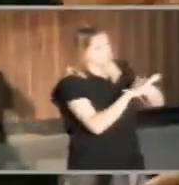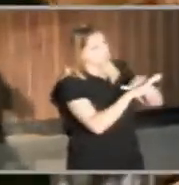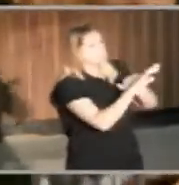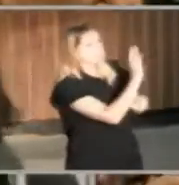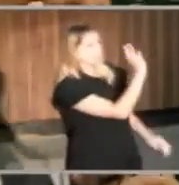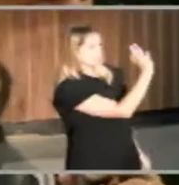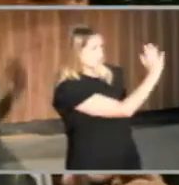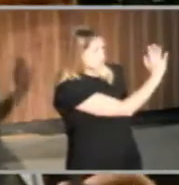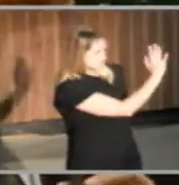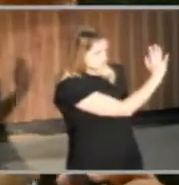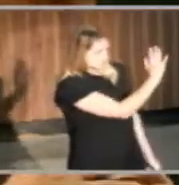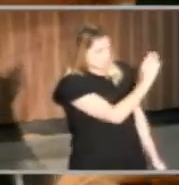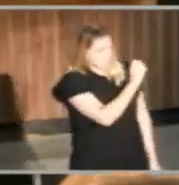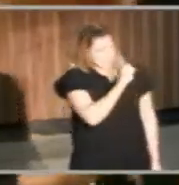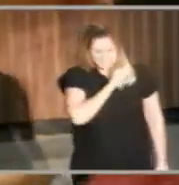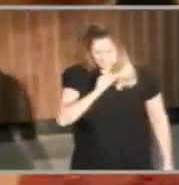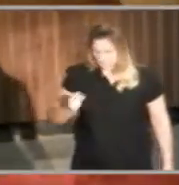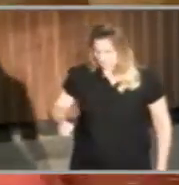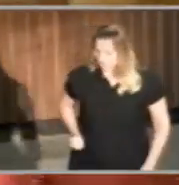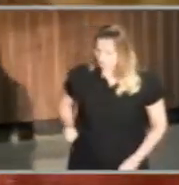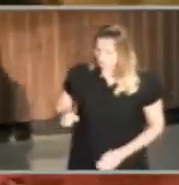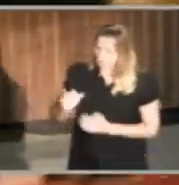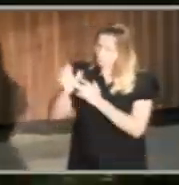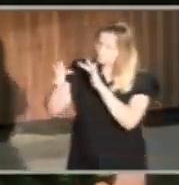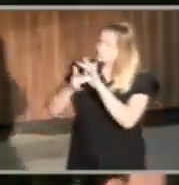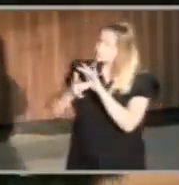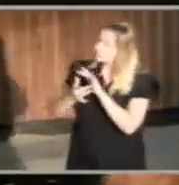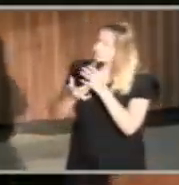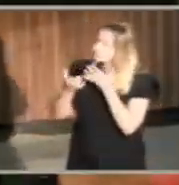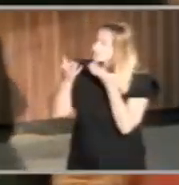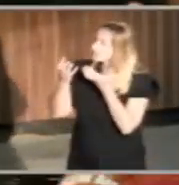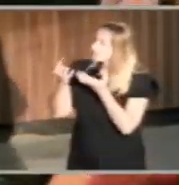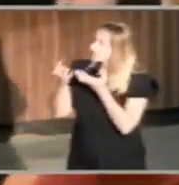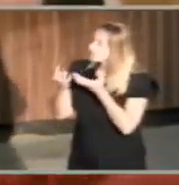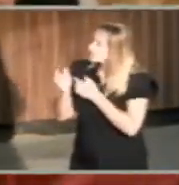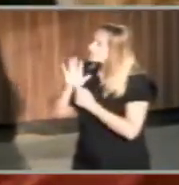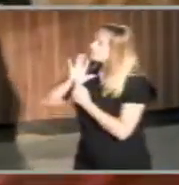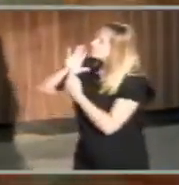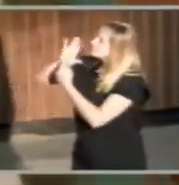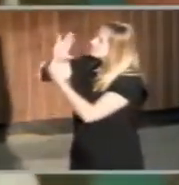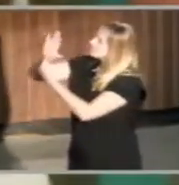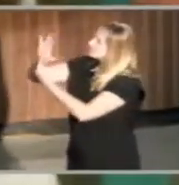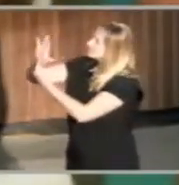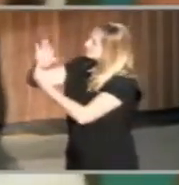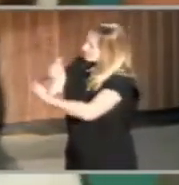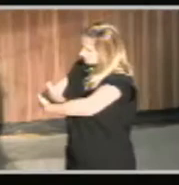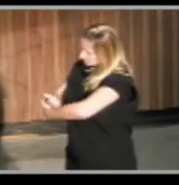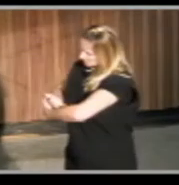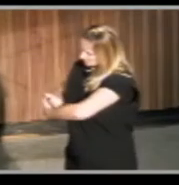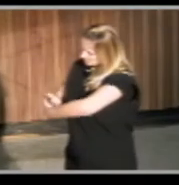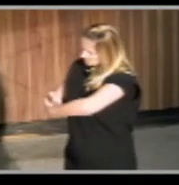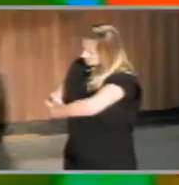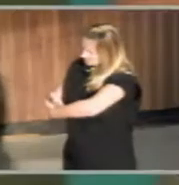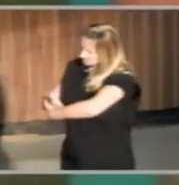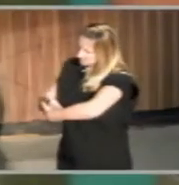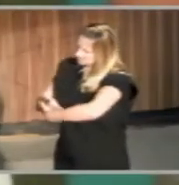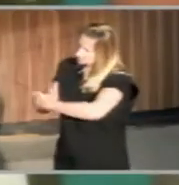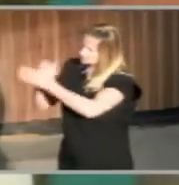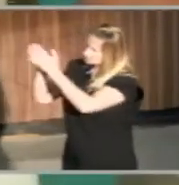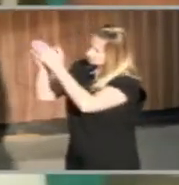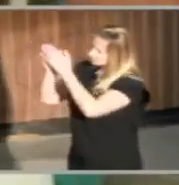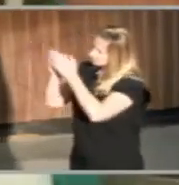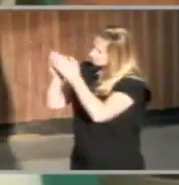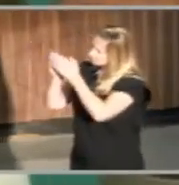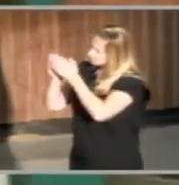orar. Senhor Jesus, eu quero colocar a vida dessa criança, Natália, nas tuas mãos. Pedir que o Senhor